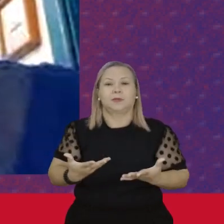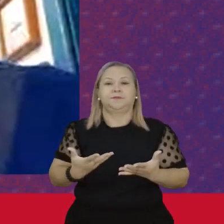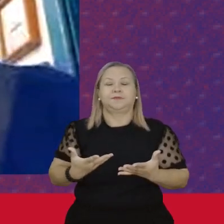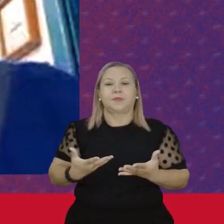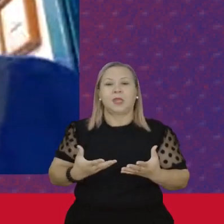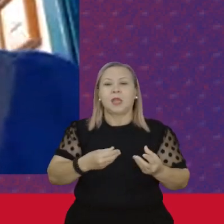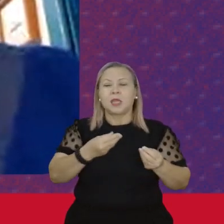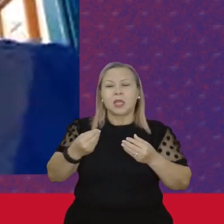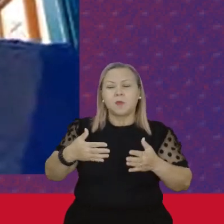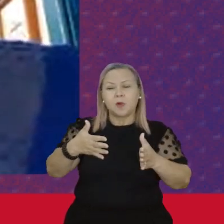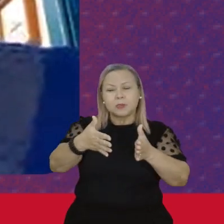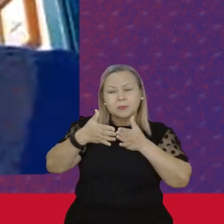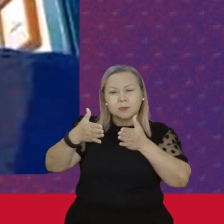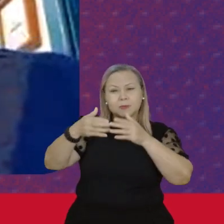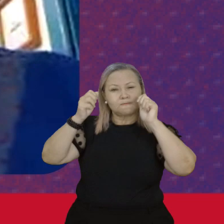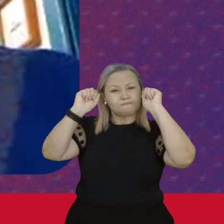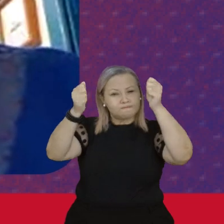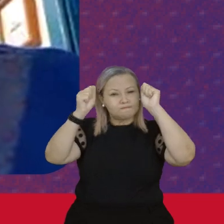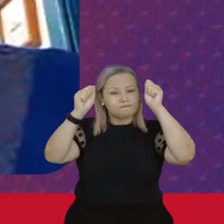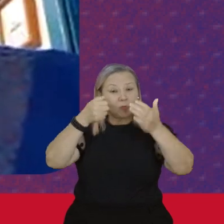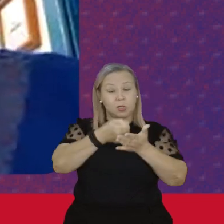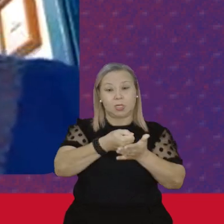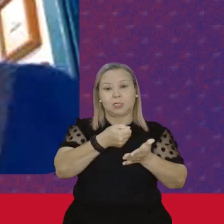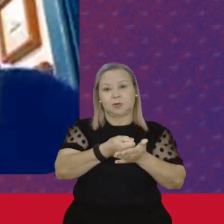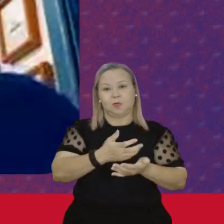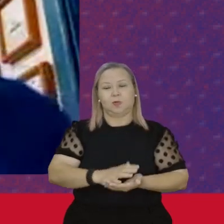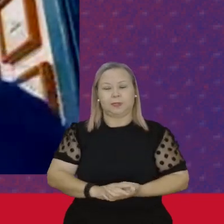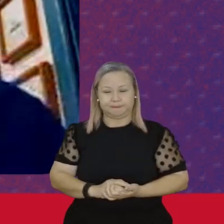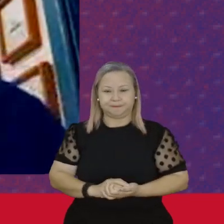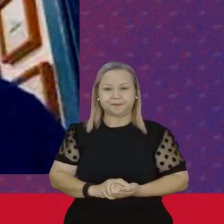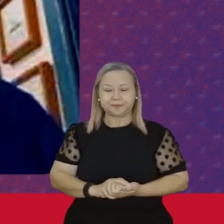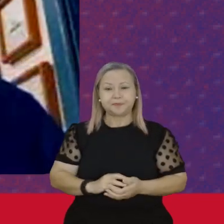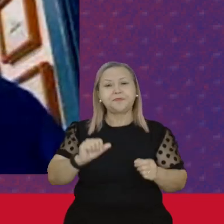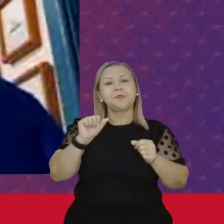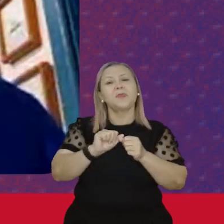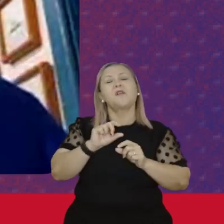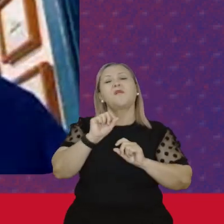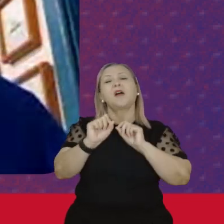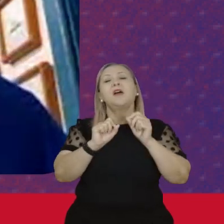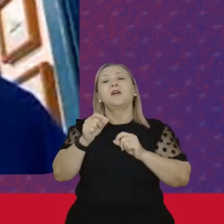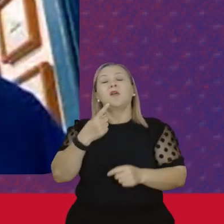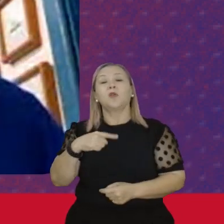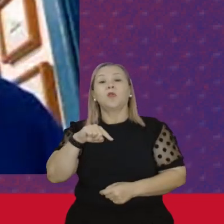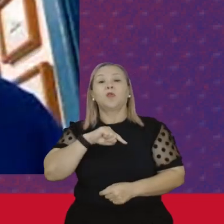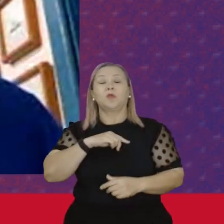muitas ramificações, e melhor, que fez com que a gente